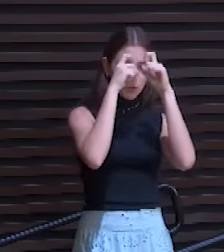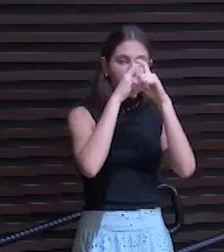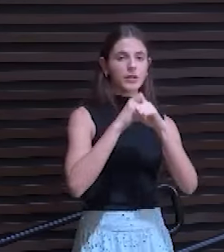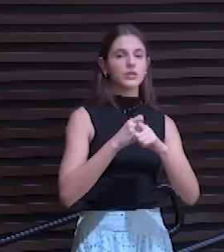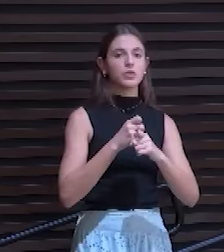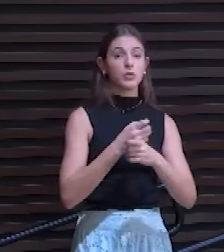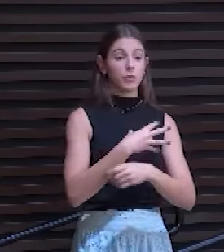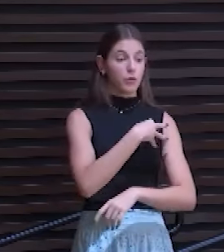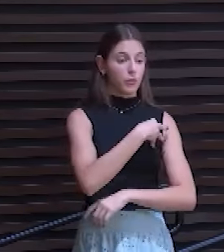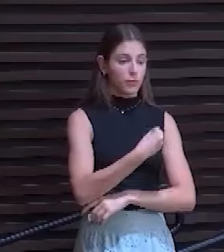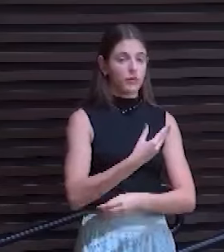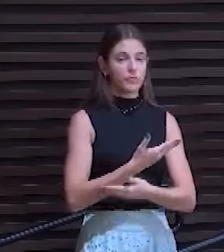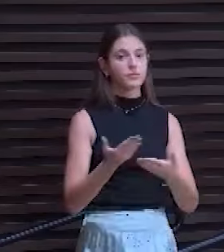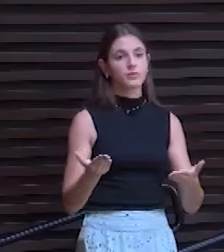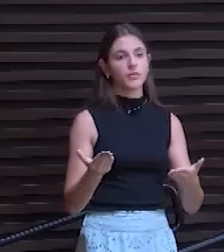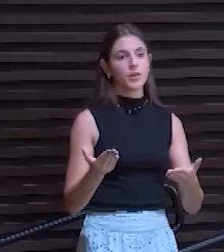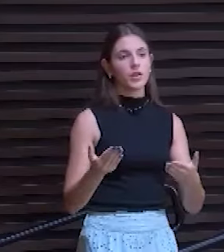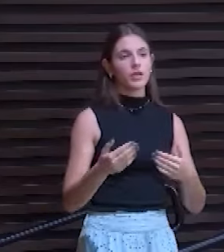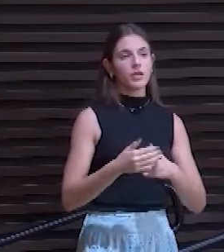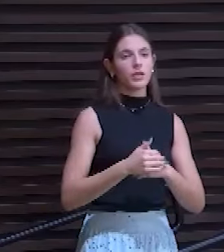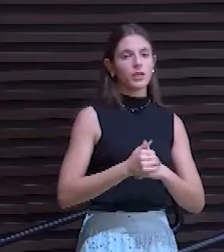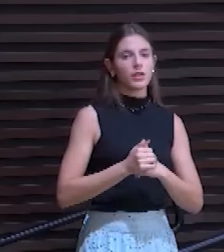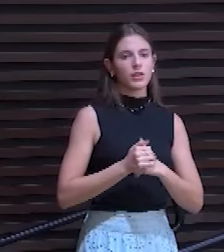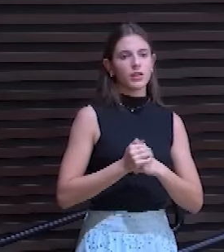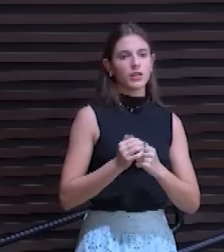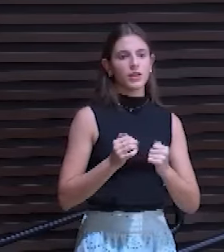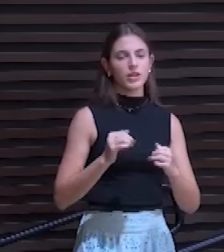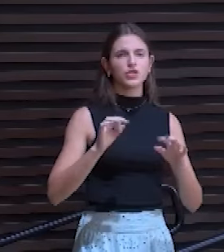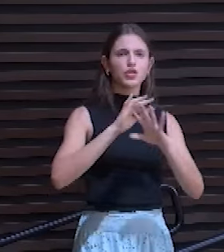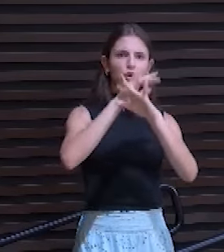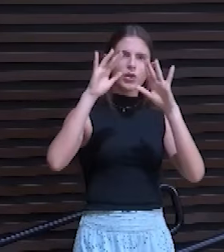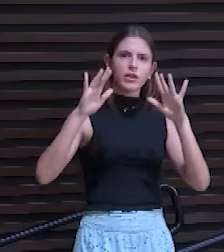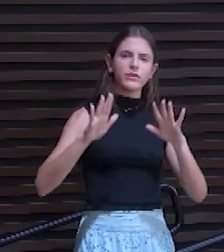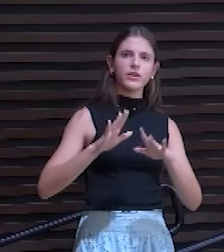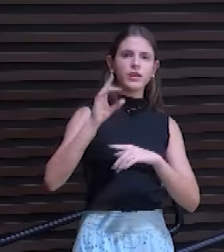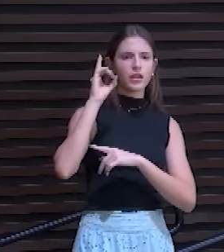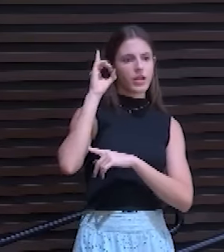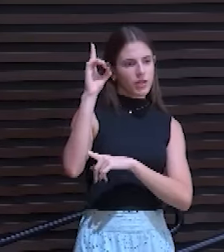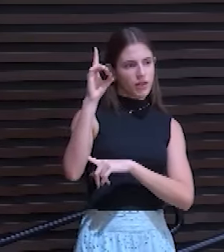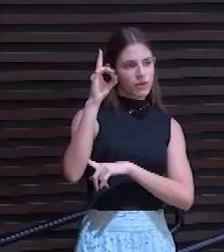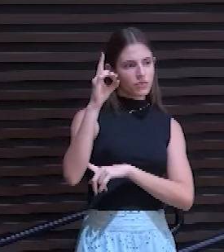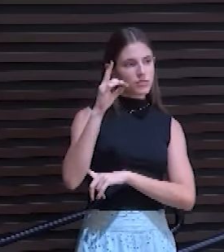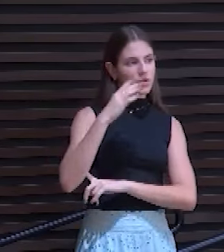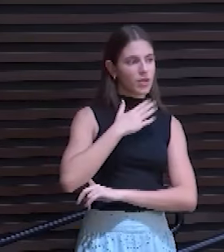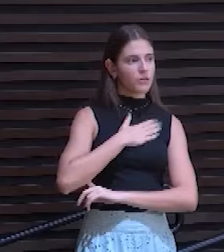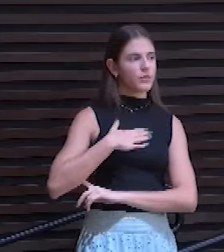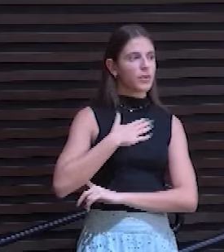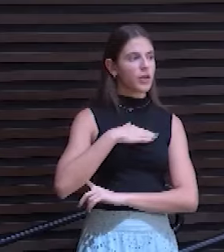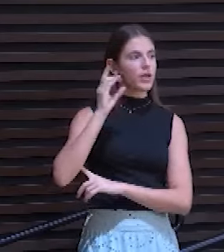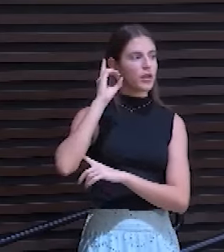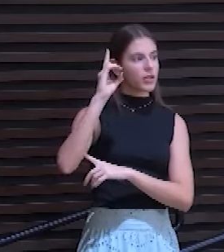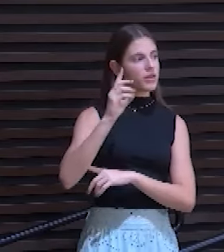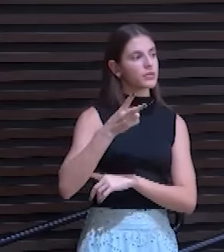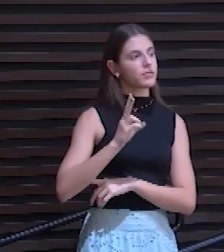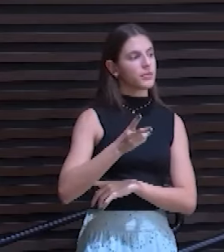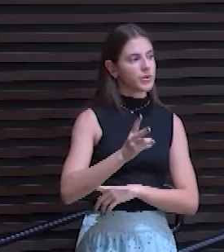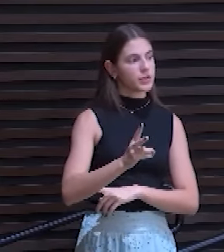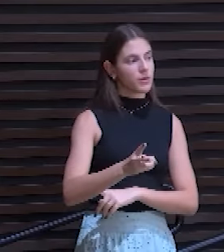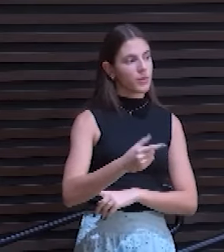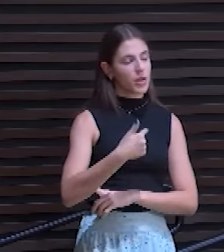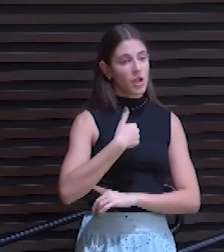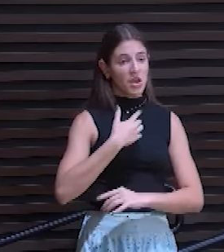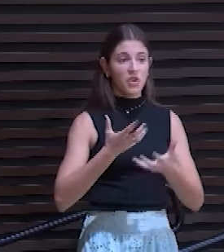É que eles glorifiquem a Deus e se satisfaçam em Deus para sempre? Eu quero filhos que glorifiquem a